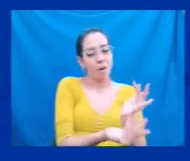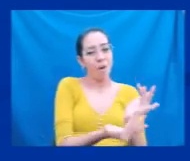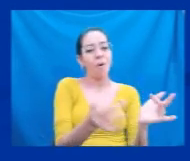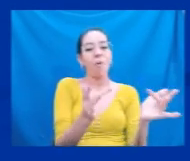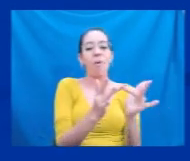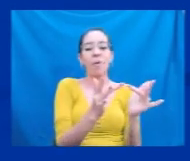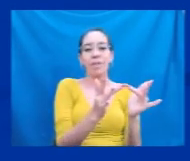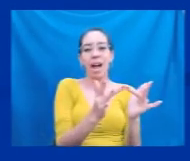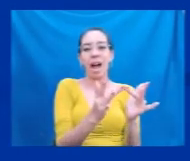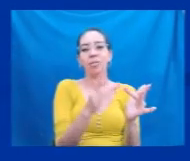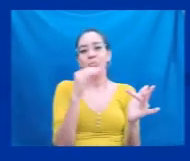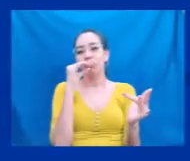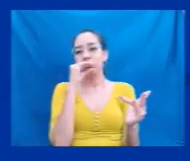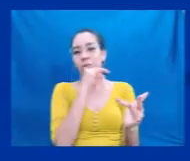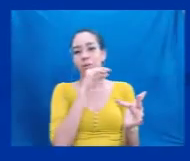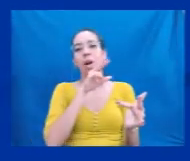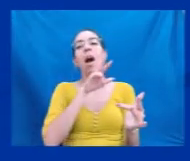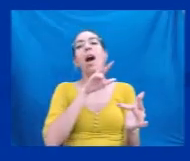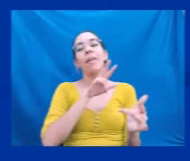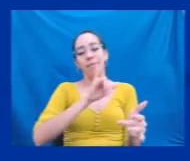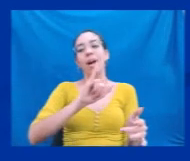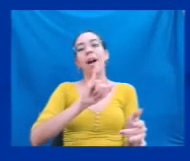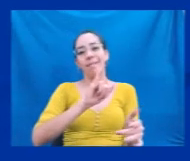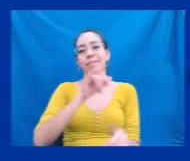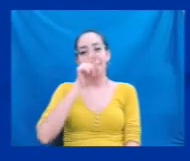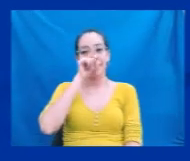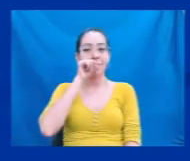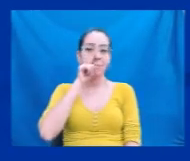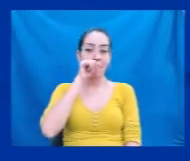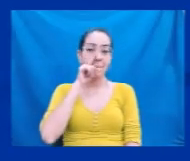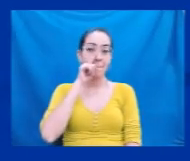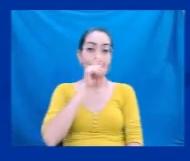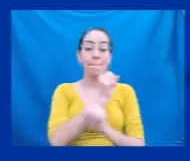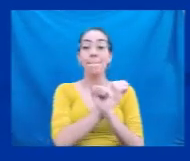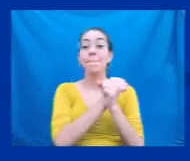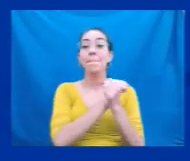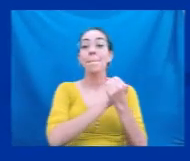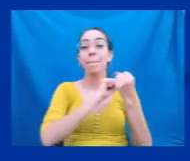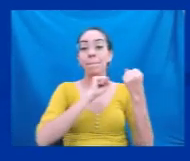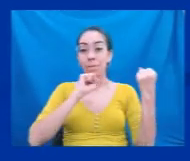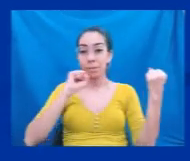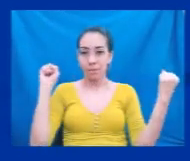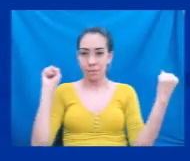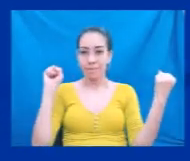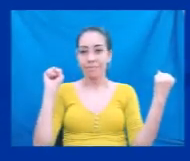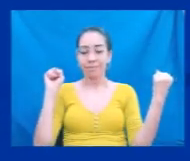além de 290, a reação pode se tornar extremamente explosiva.